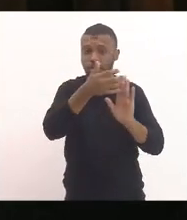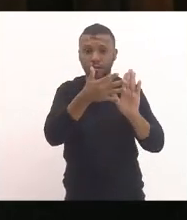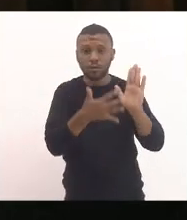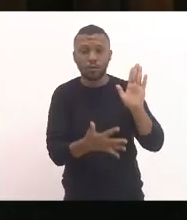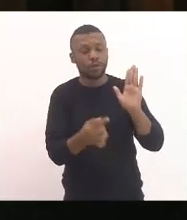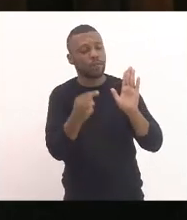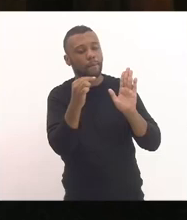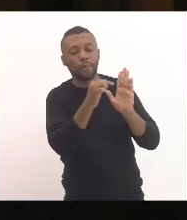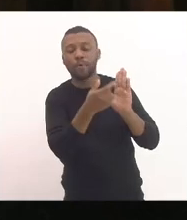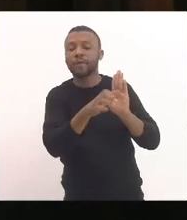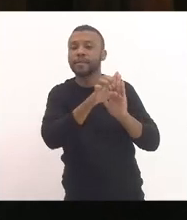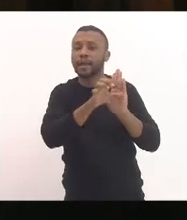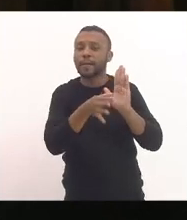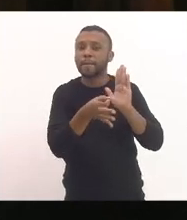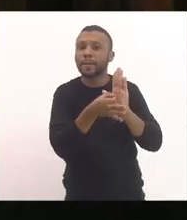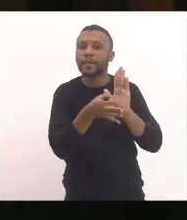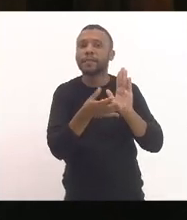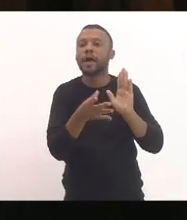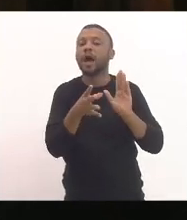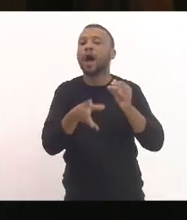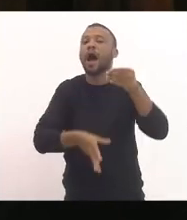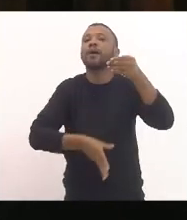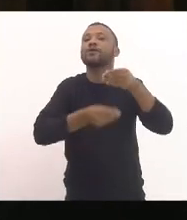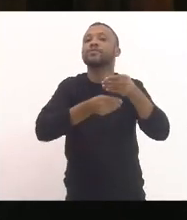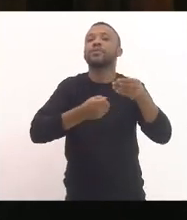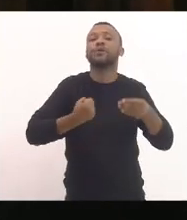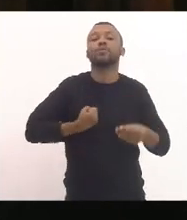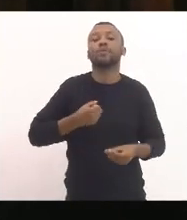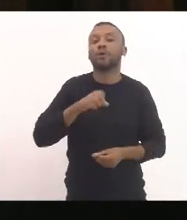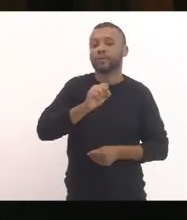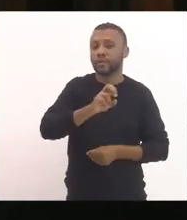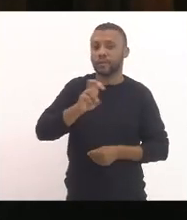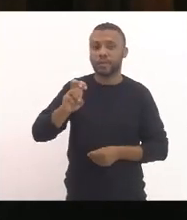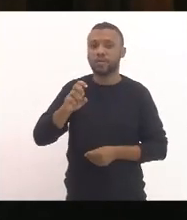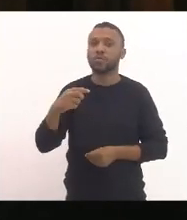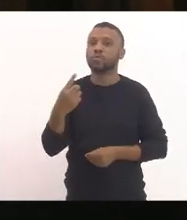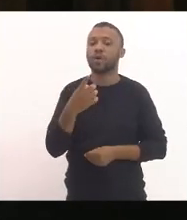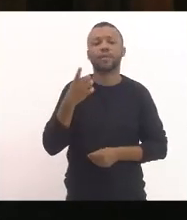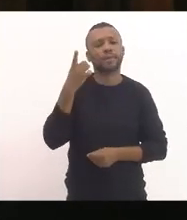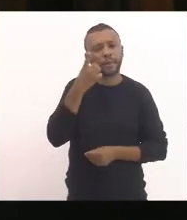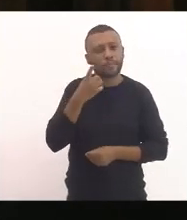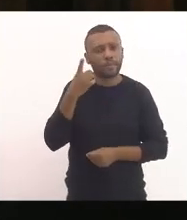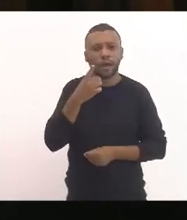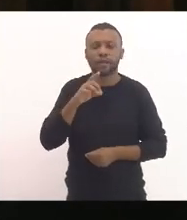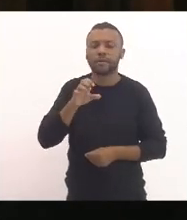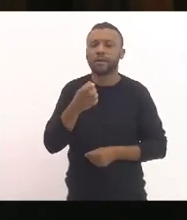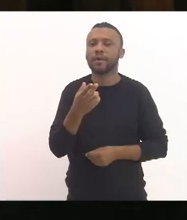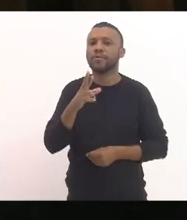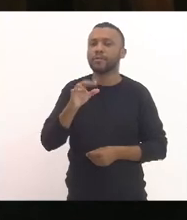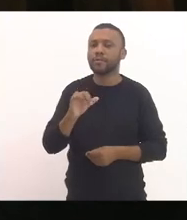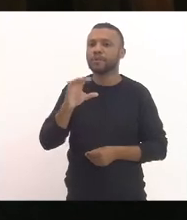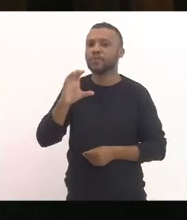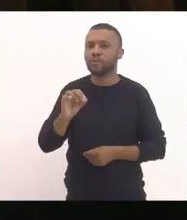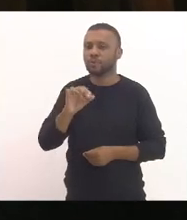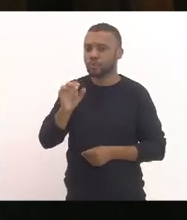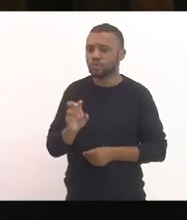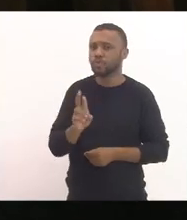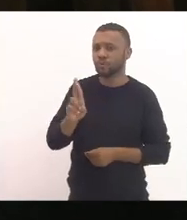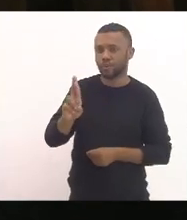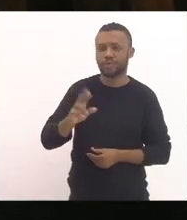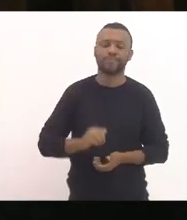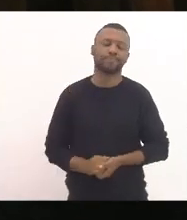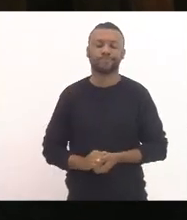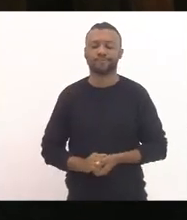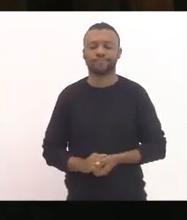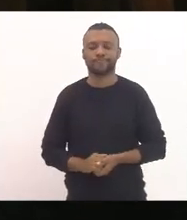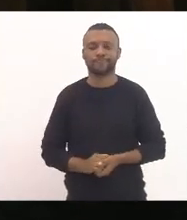na emenda aditiva nº 85 também do nosso Deputado Eurico Júnior é outra